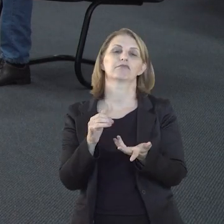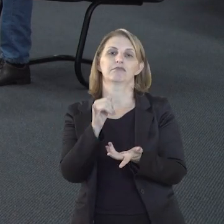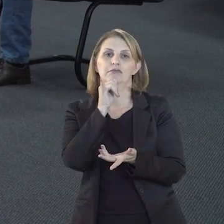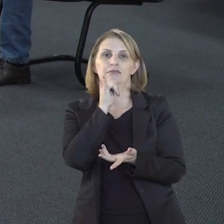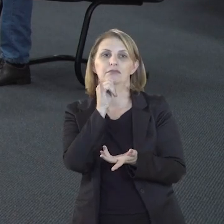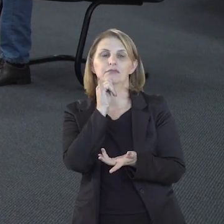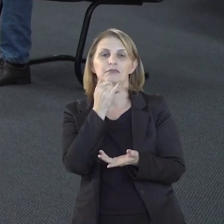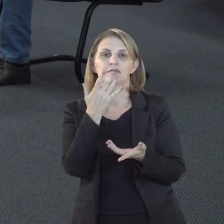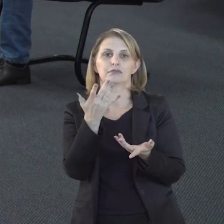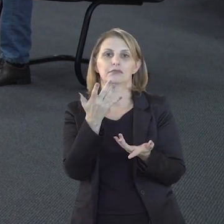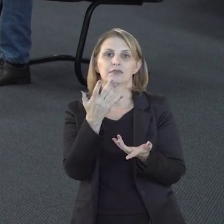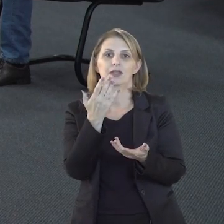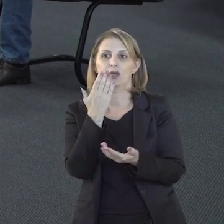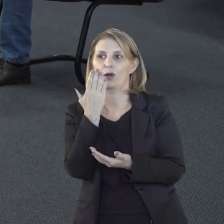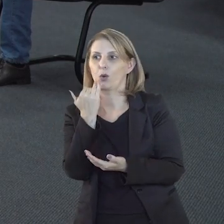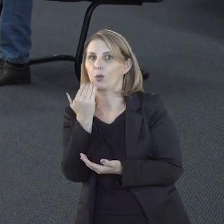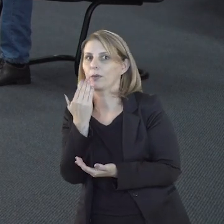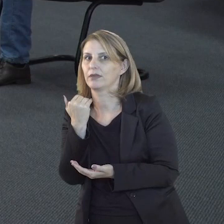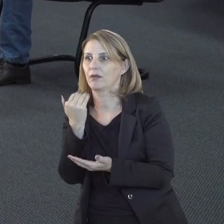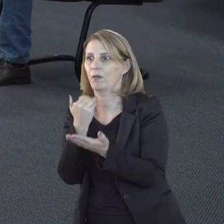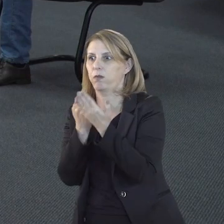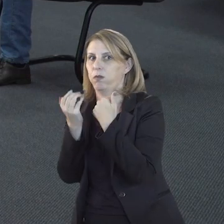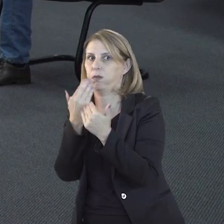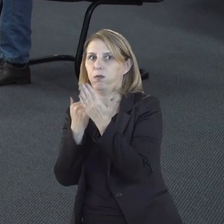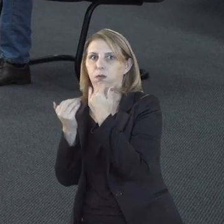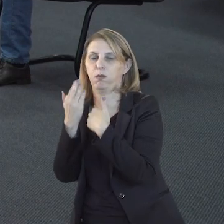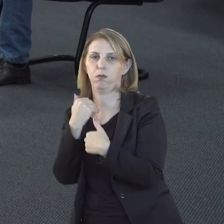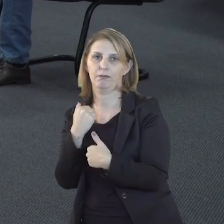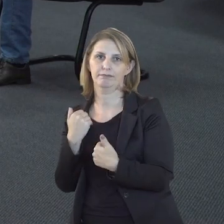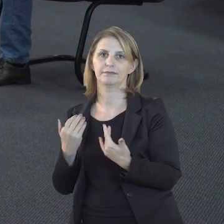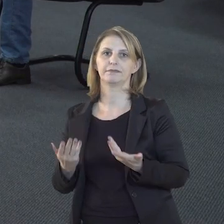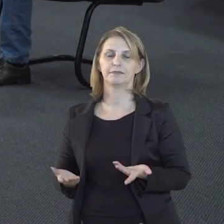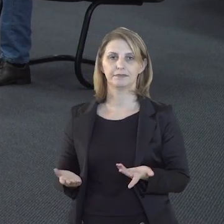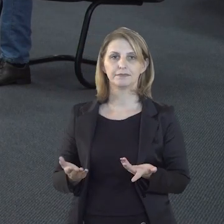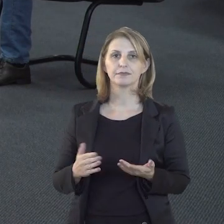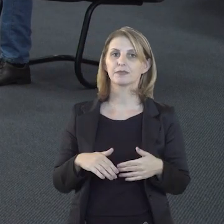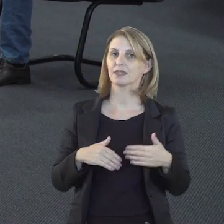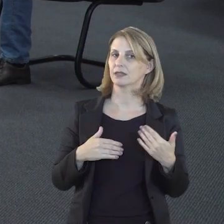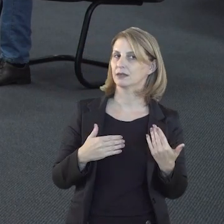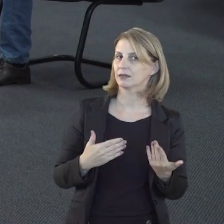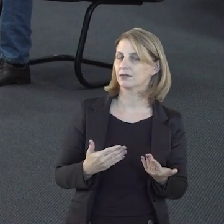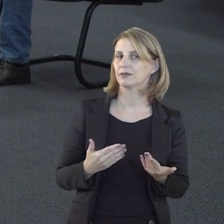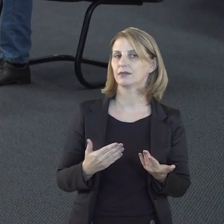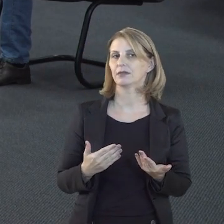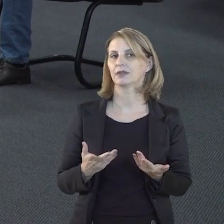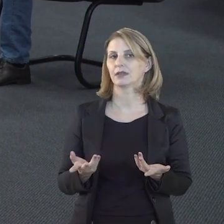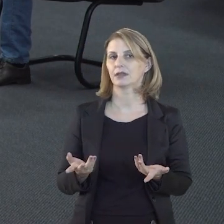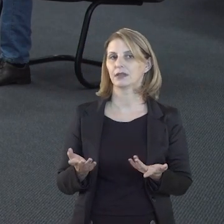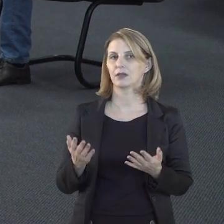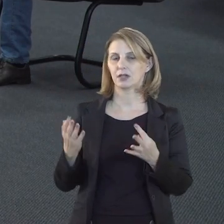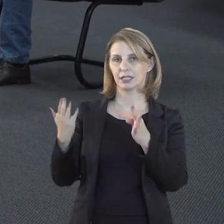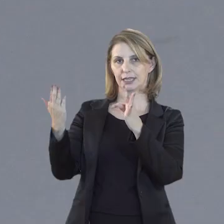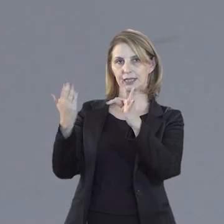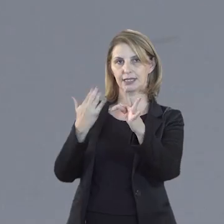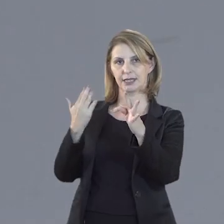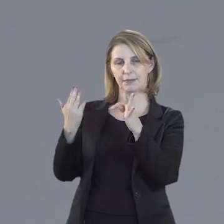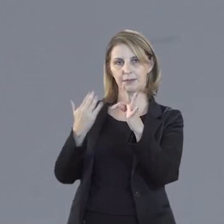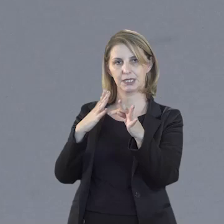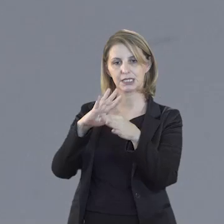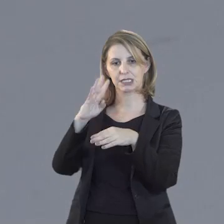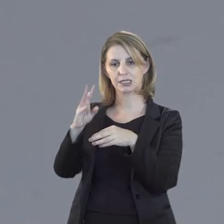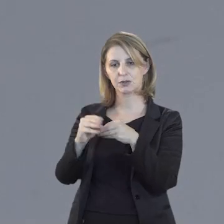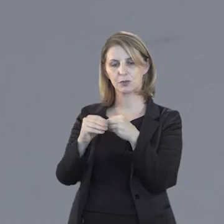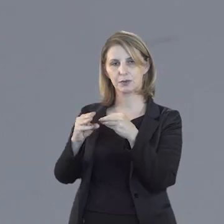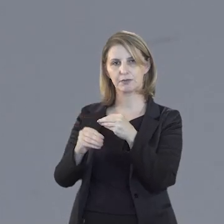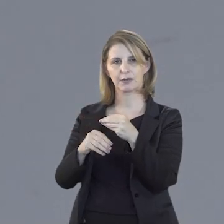até numa questão da alimentação, né, de um exagero alimentar. Então, dentro